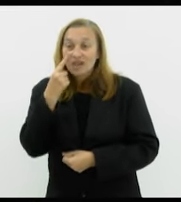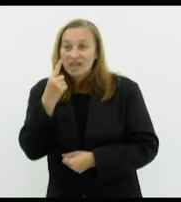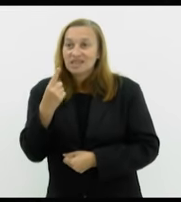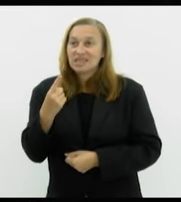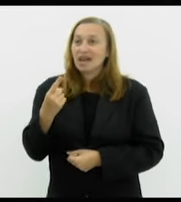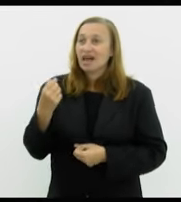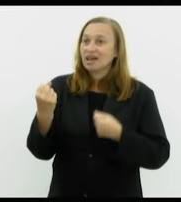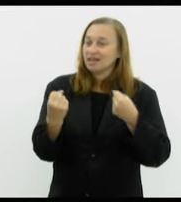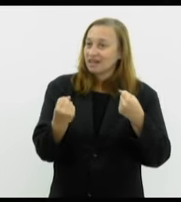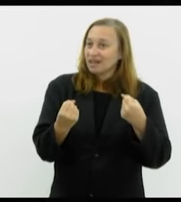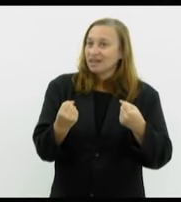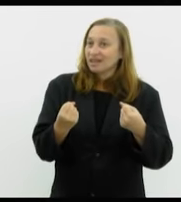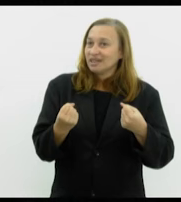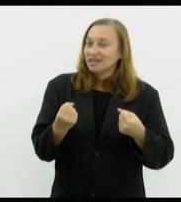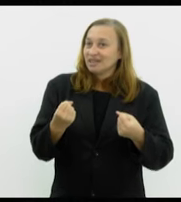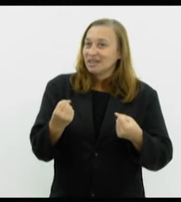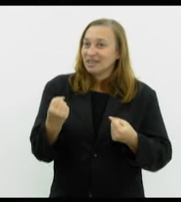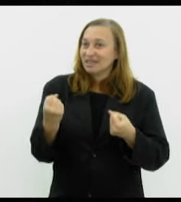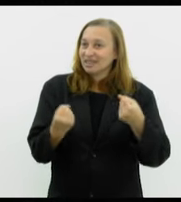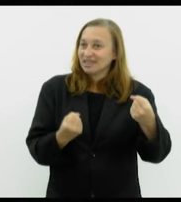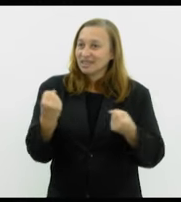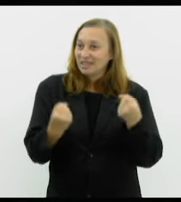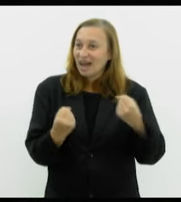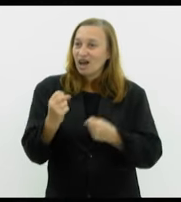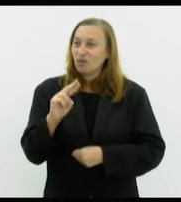carro. Muito obrigado, senhor presidente.